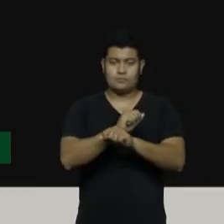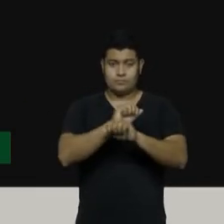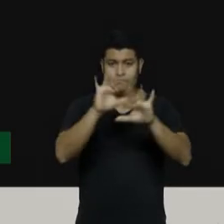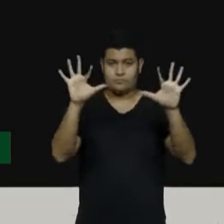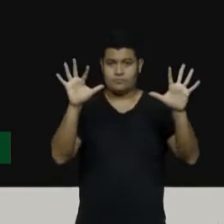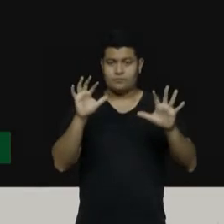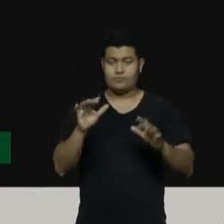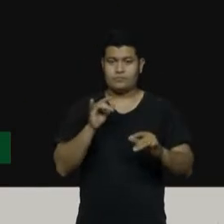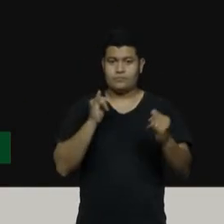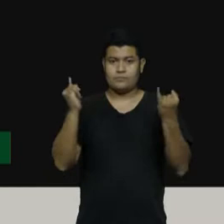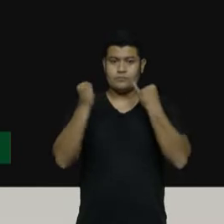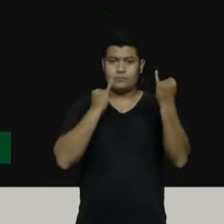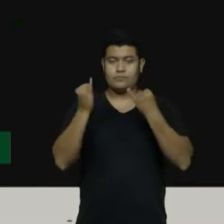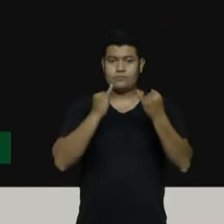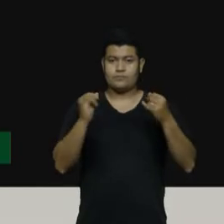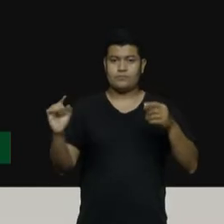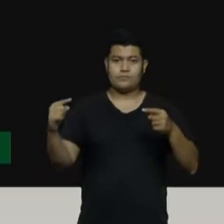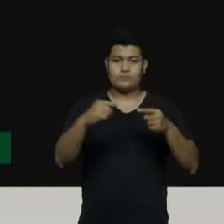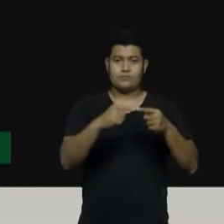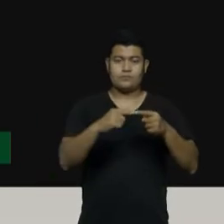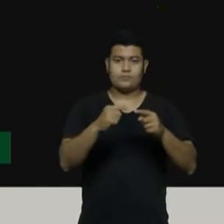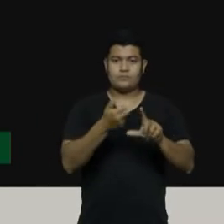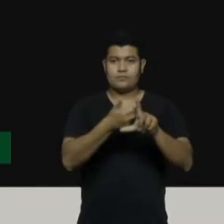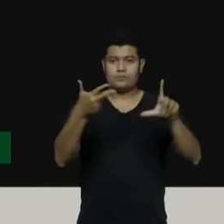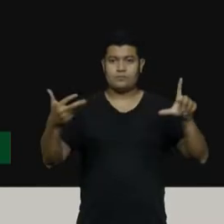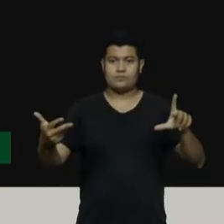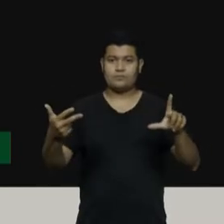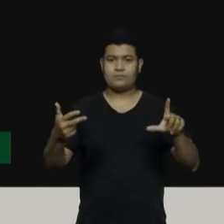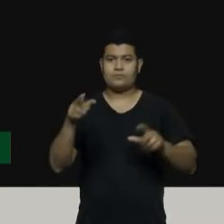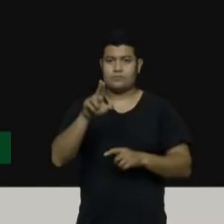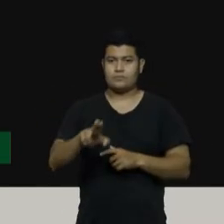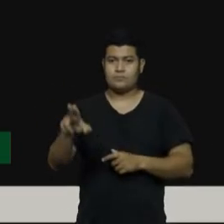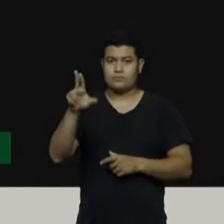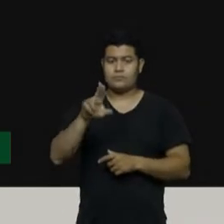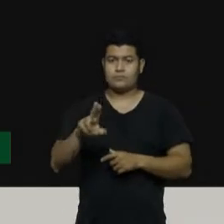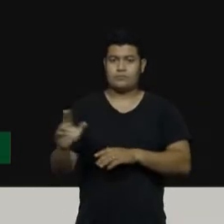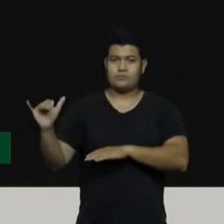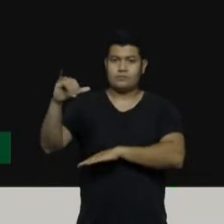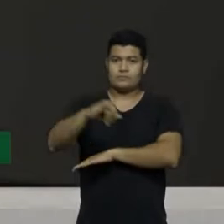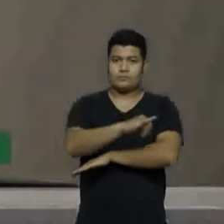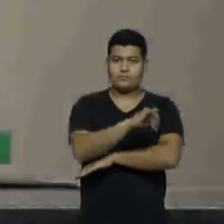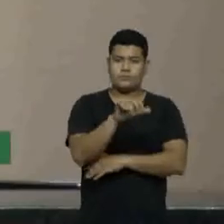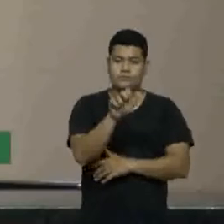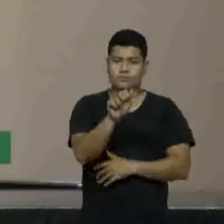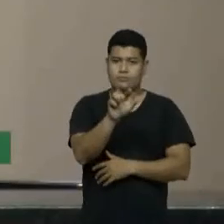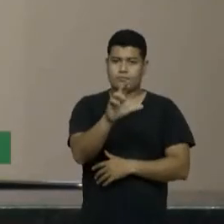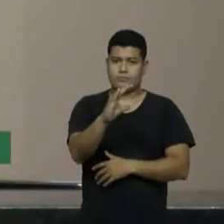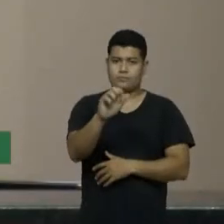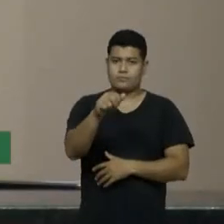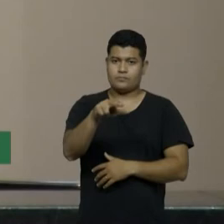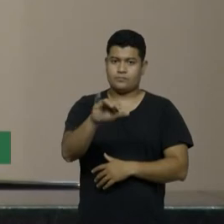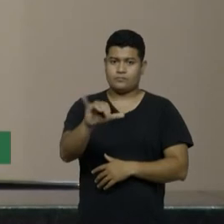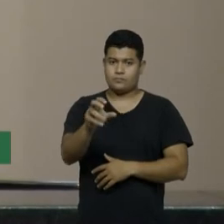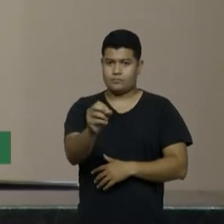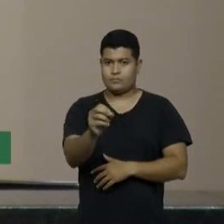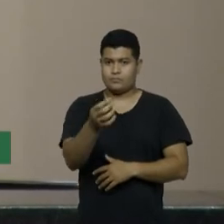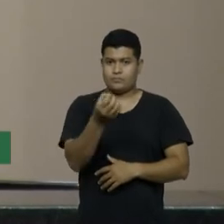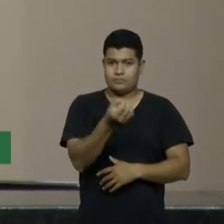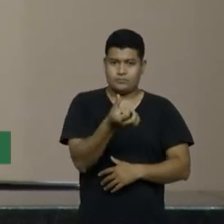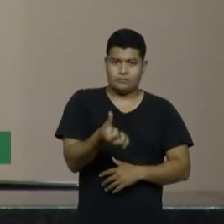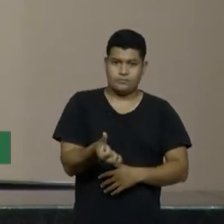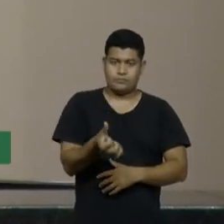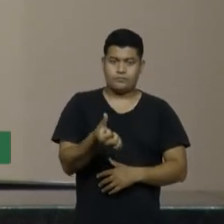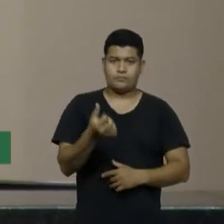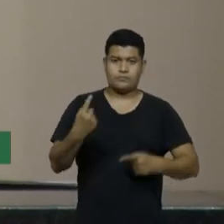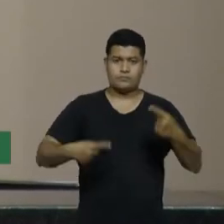à mídia acerca do uso da aeronave Arcanjo 06. Em